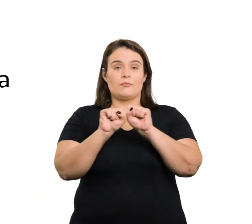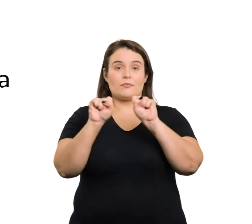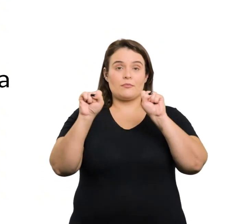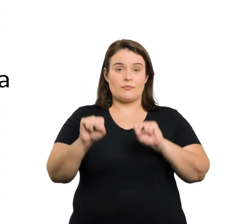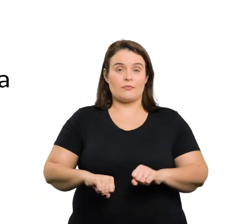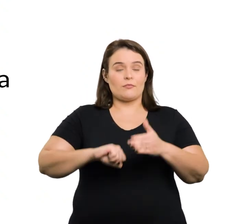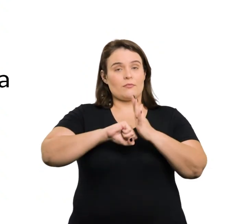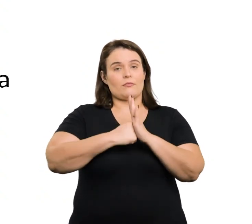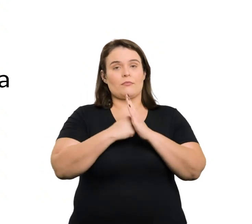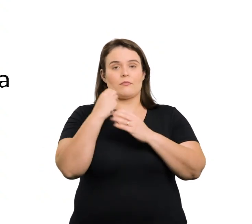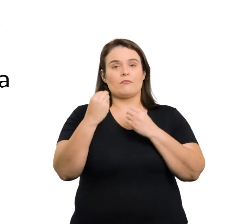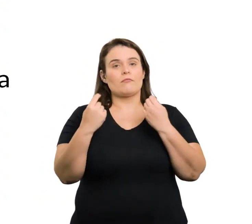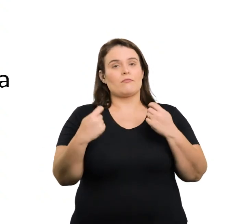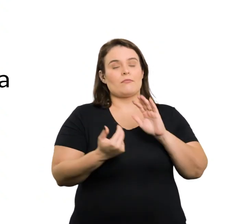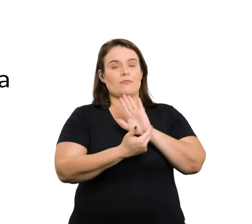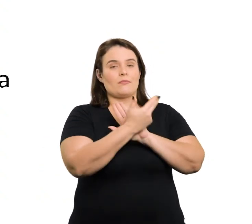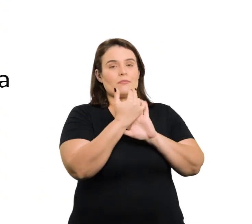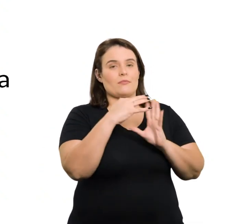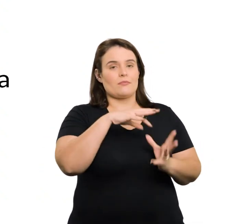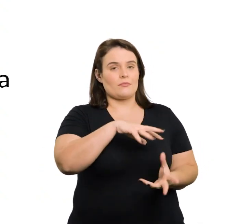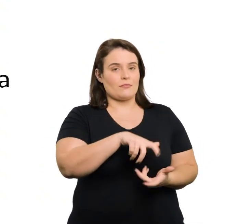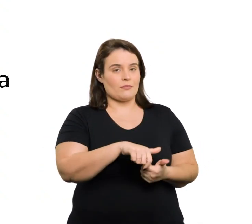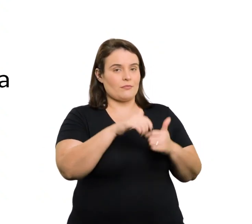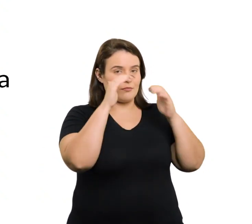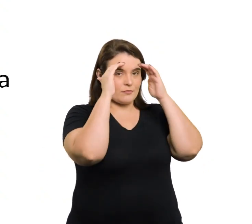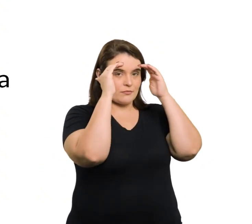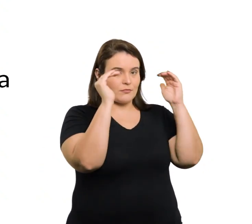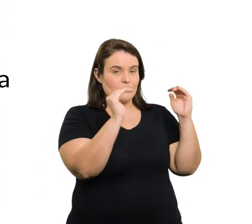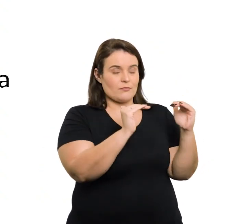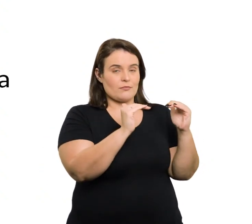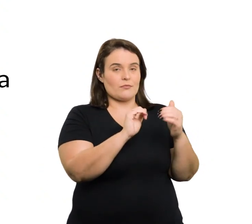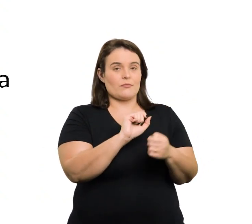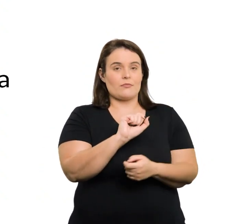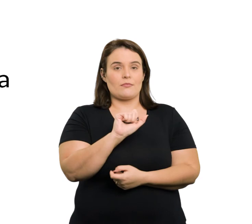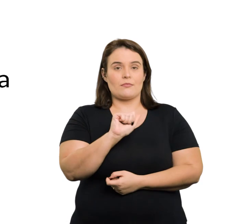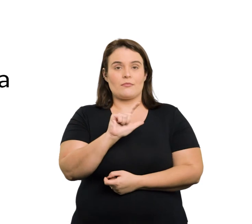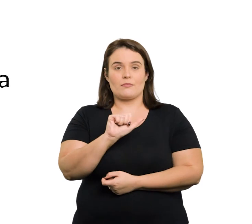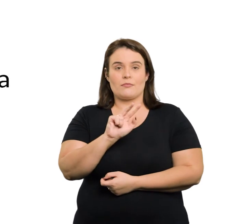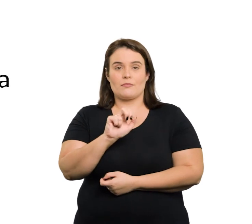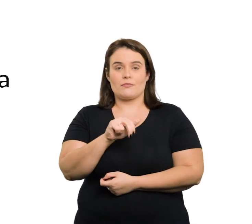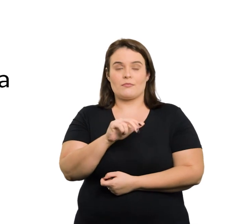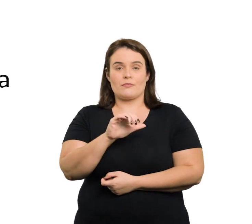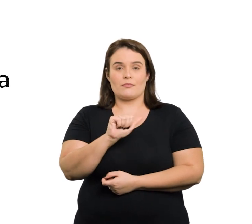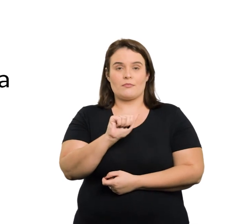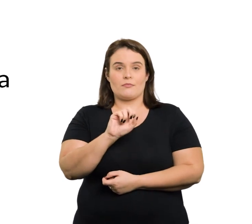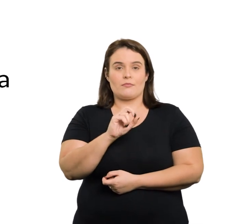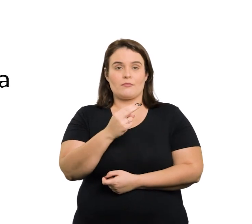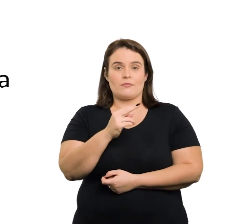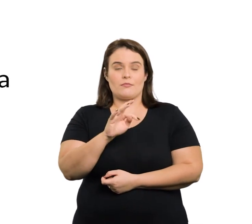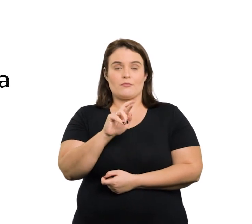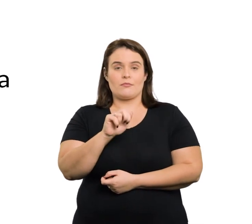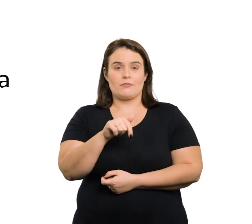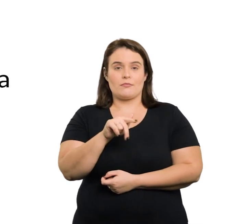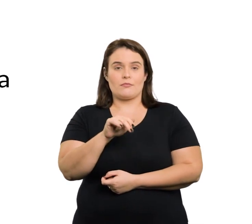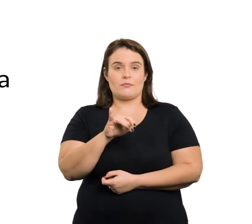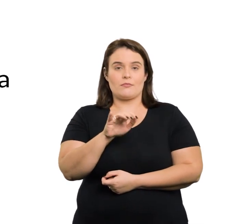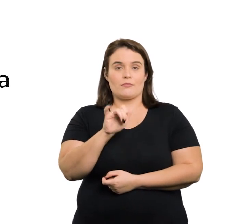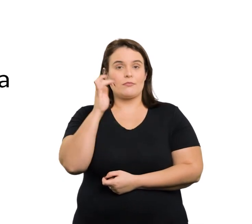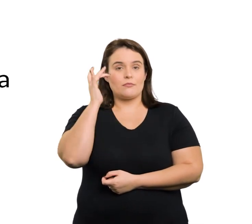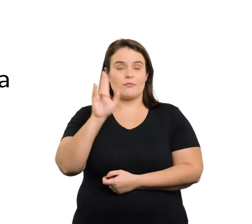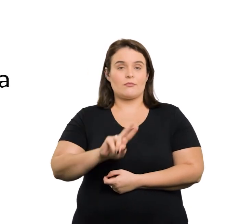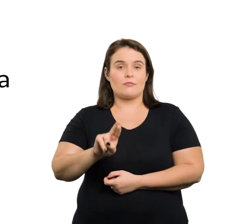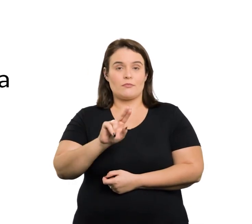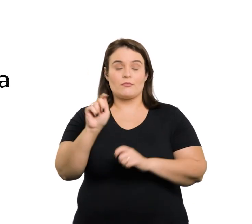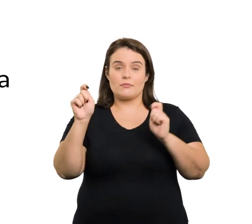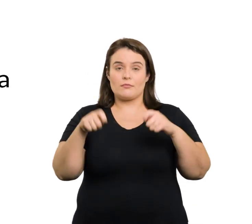de travamento deve atender aos princípios do desenho universal, do tipo alavanca ou tranqueta de fácil